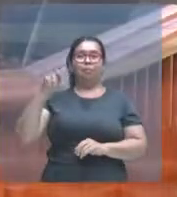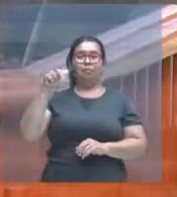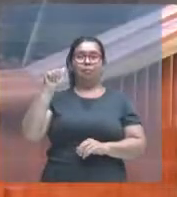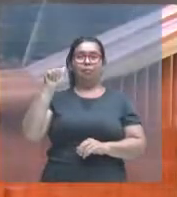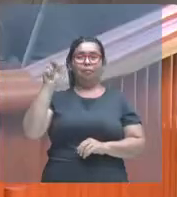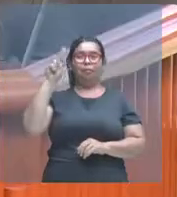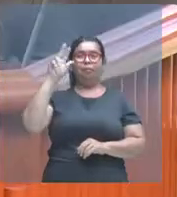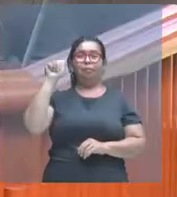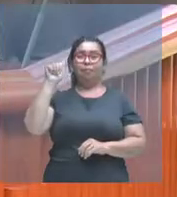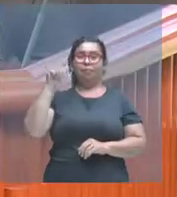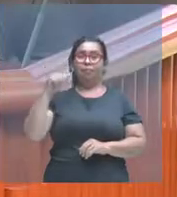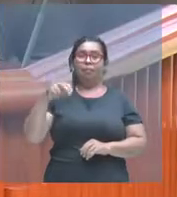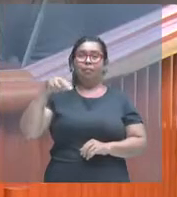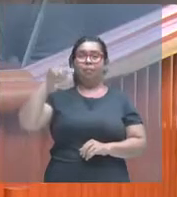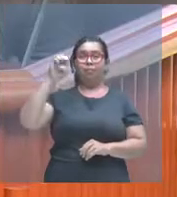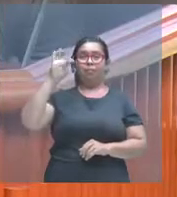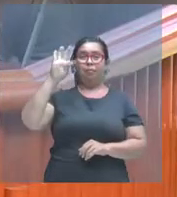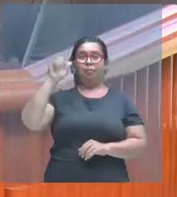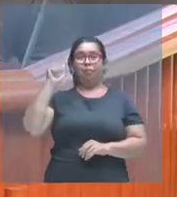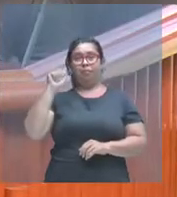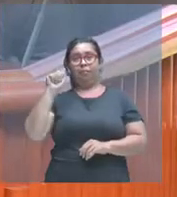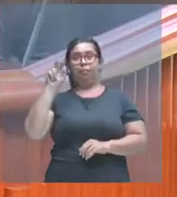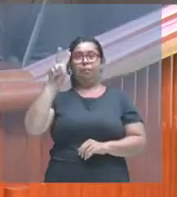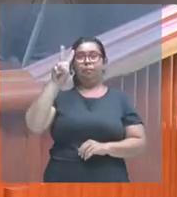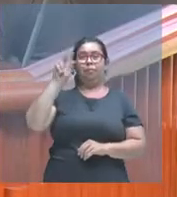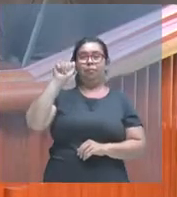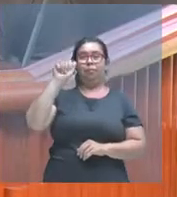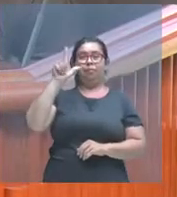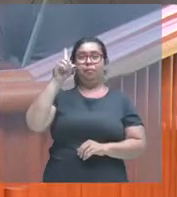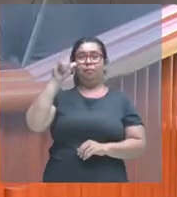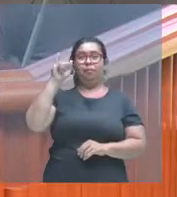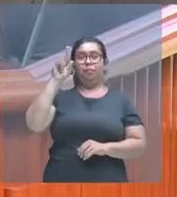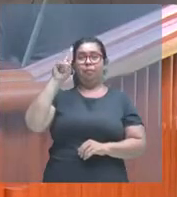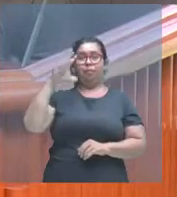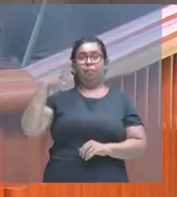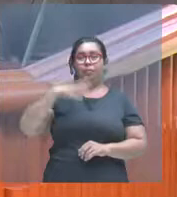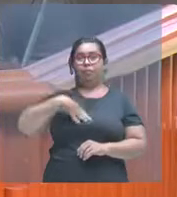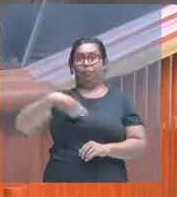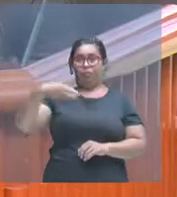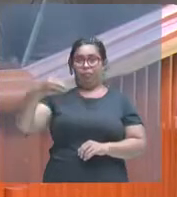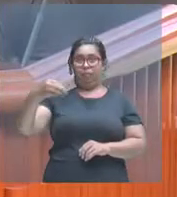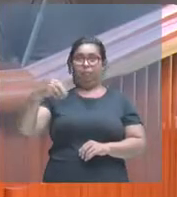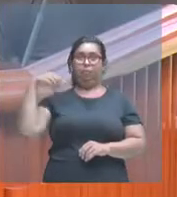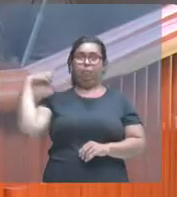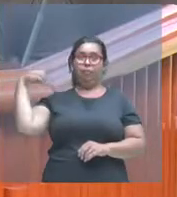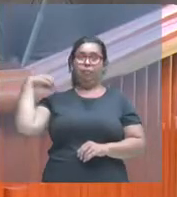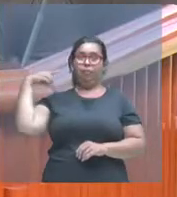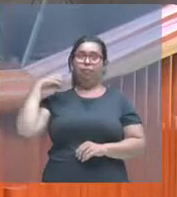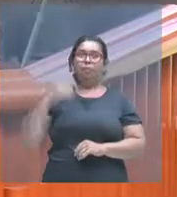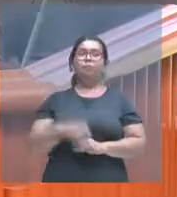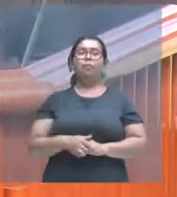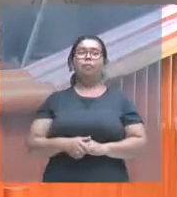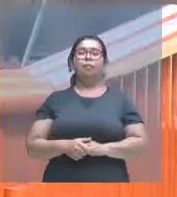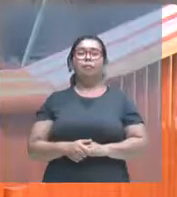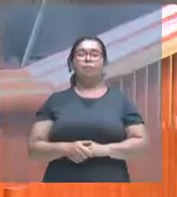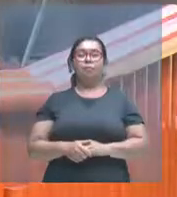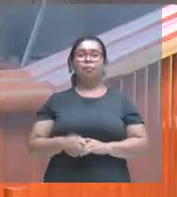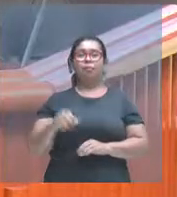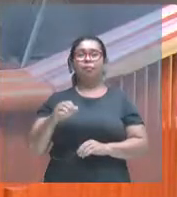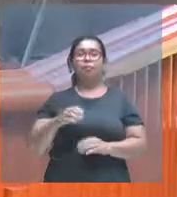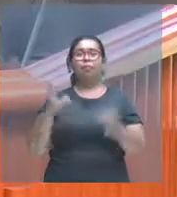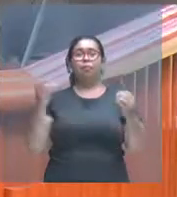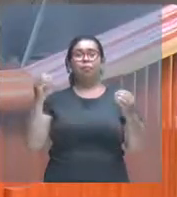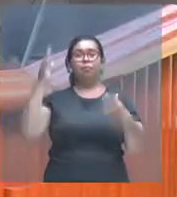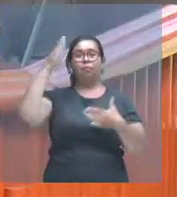advogada, Valdir, seu filho, advogado, pai e mãe de seu bisneto, Salvatore, muito